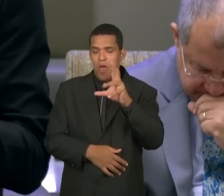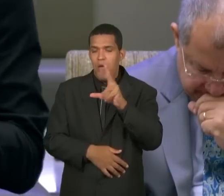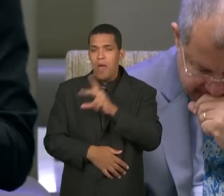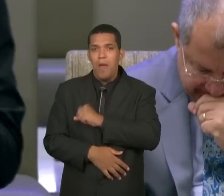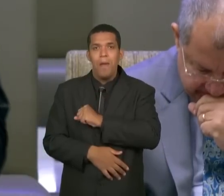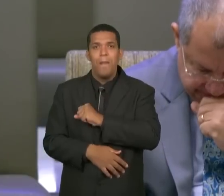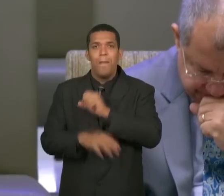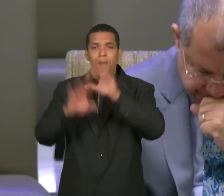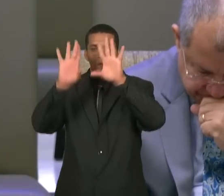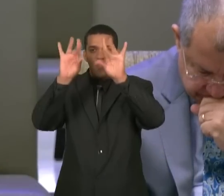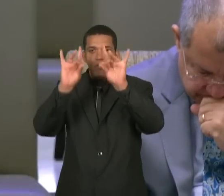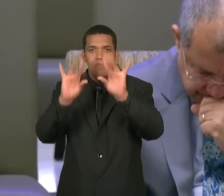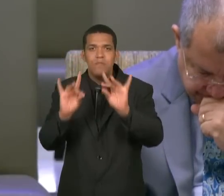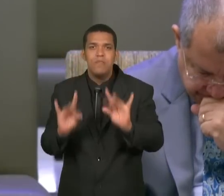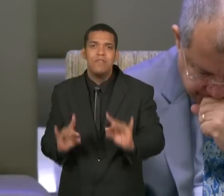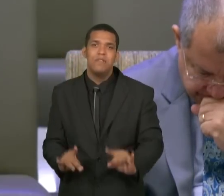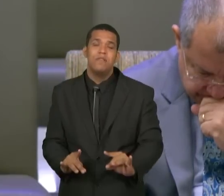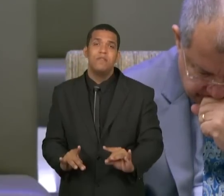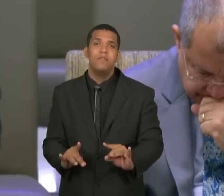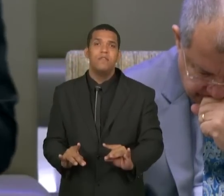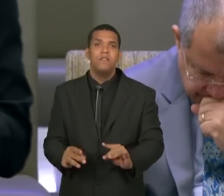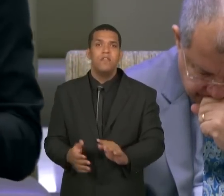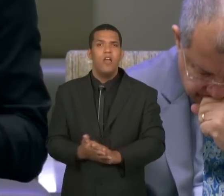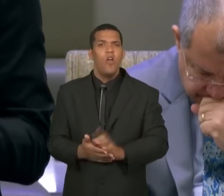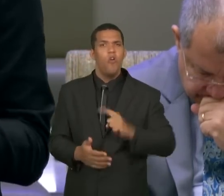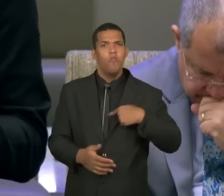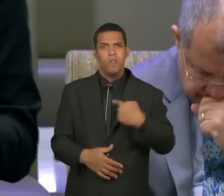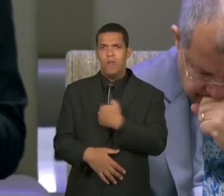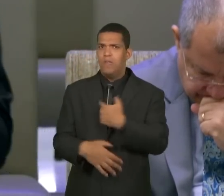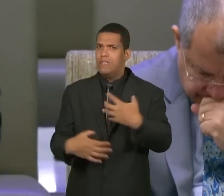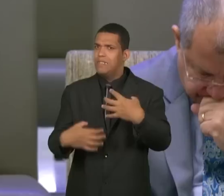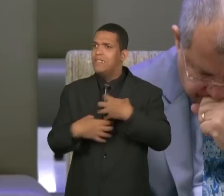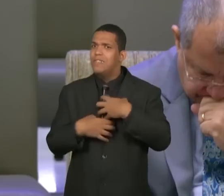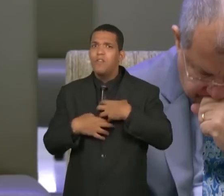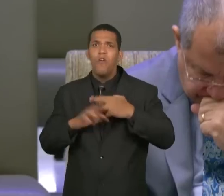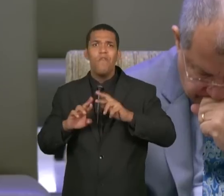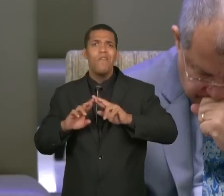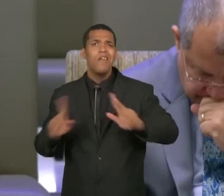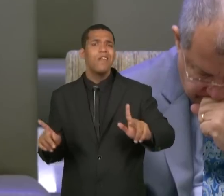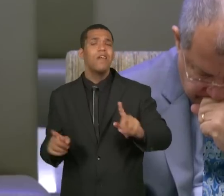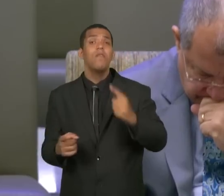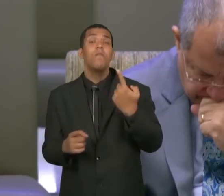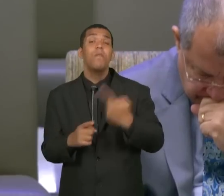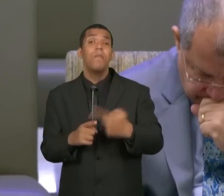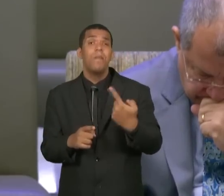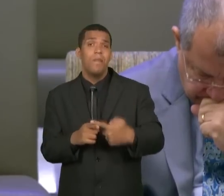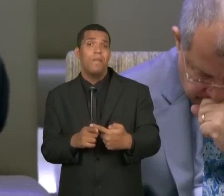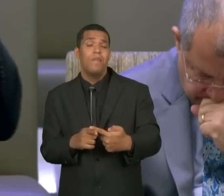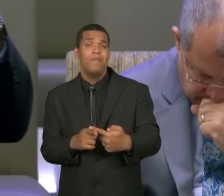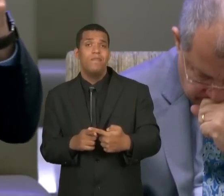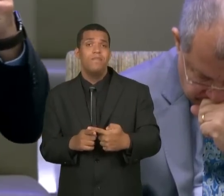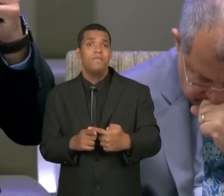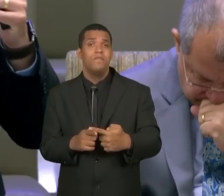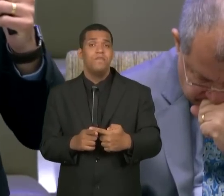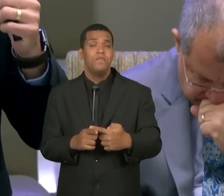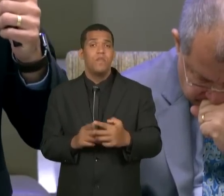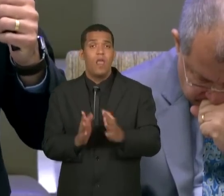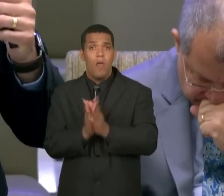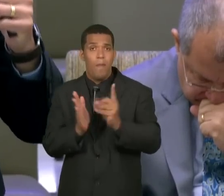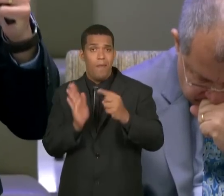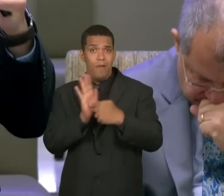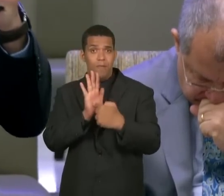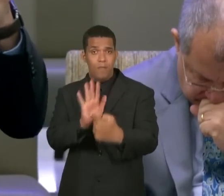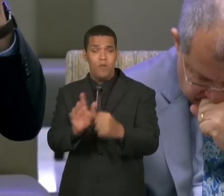de Deus isto nos impacta porque a palavra de Deus nos revela que Jesus